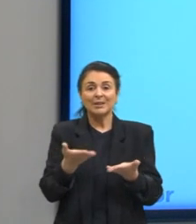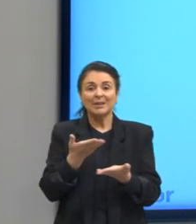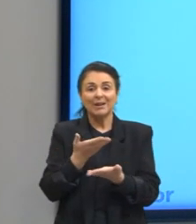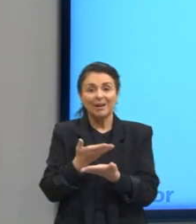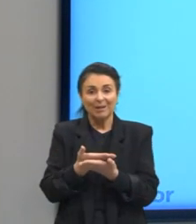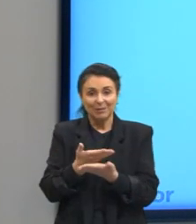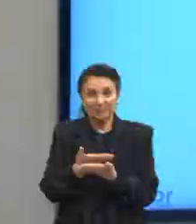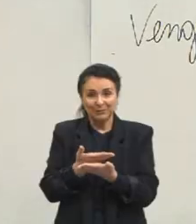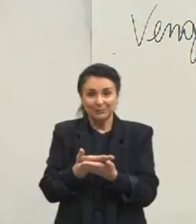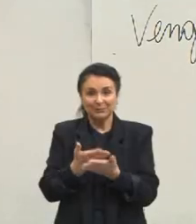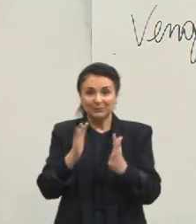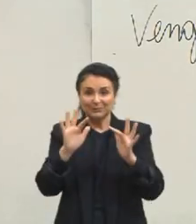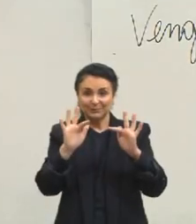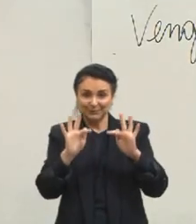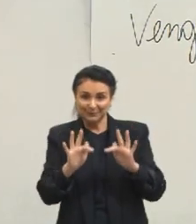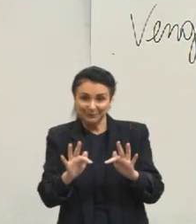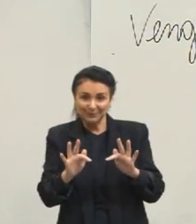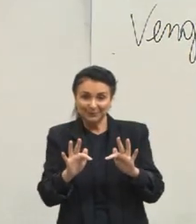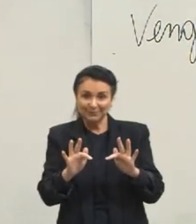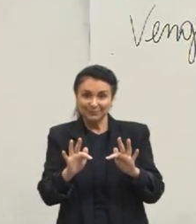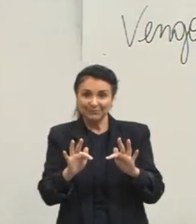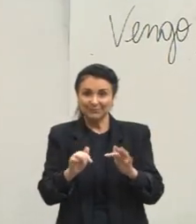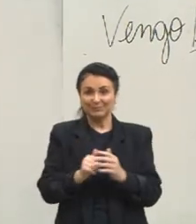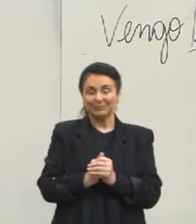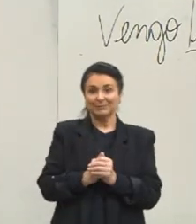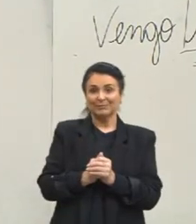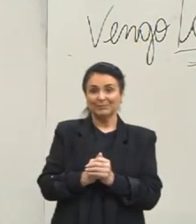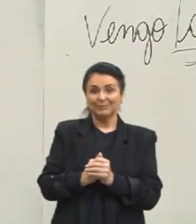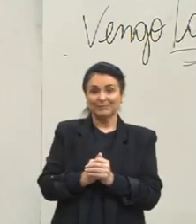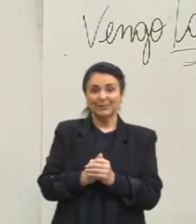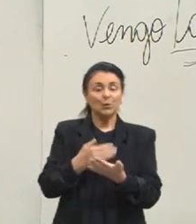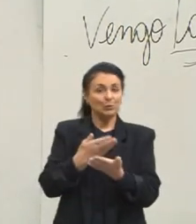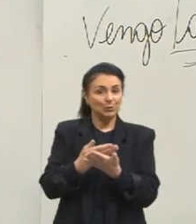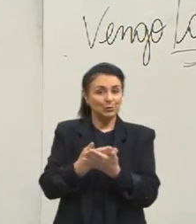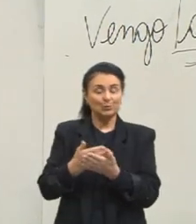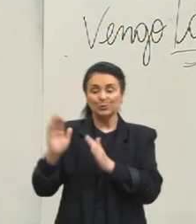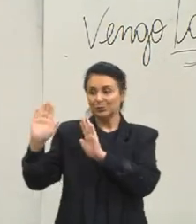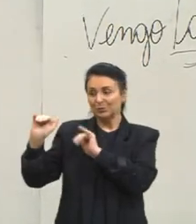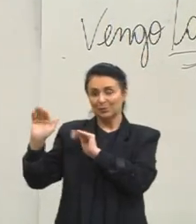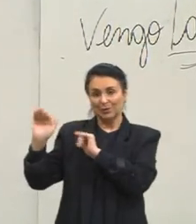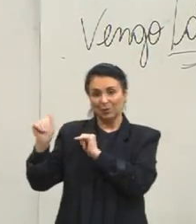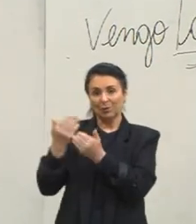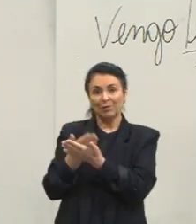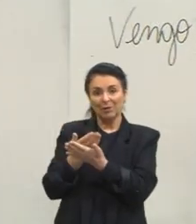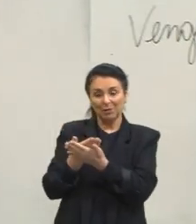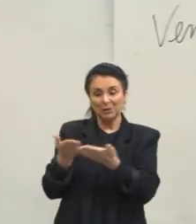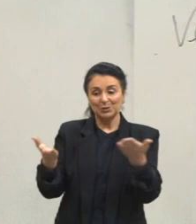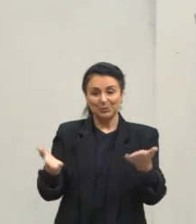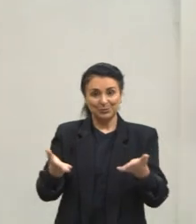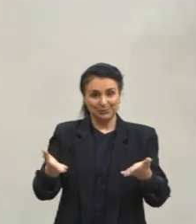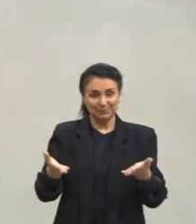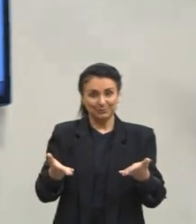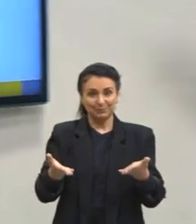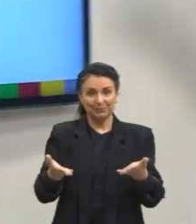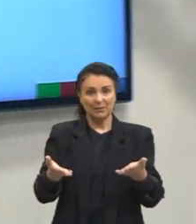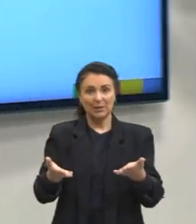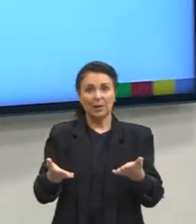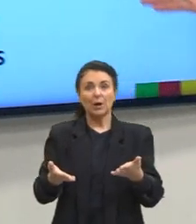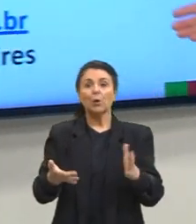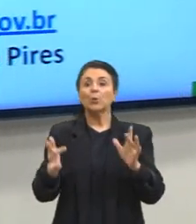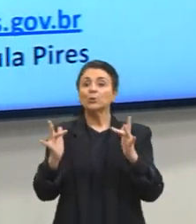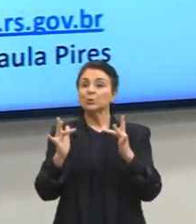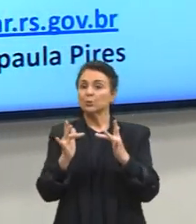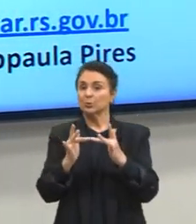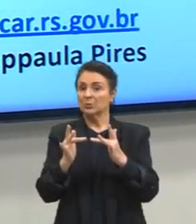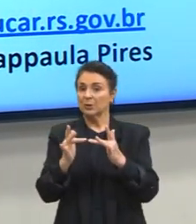seriam essas as nossas as nossas estudos e hoje da e aqui então